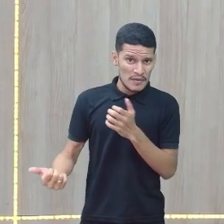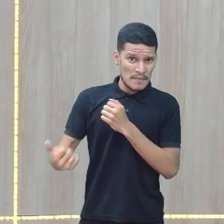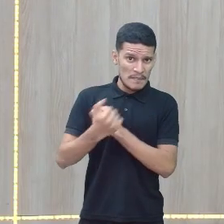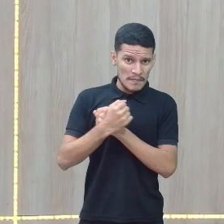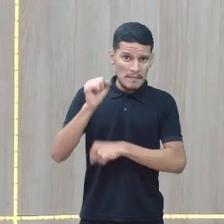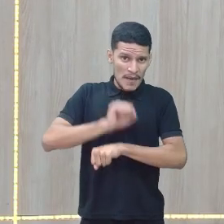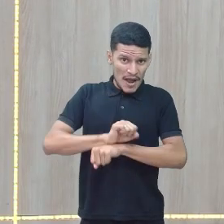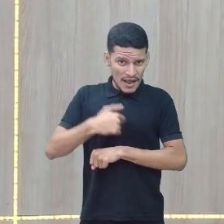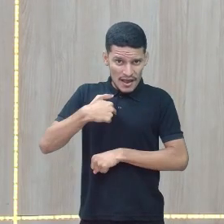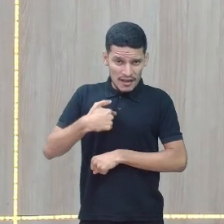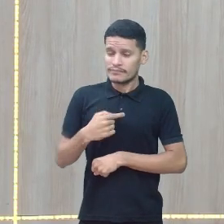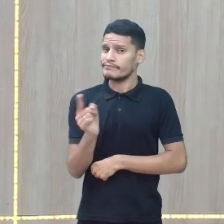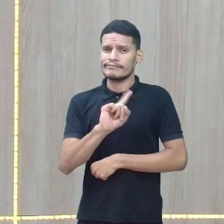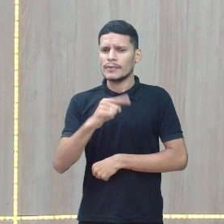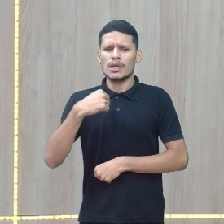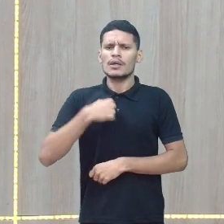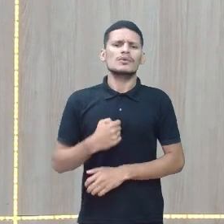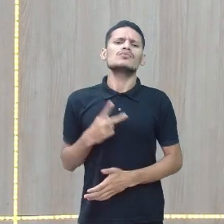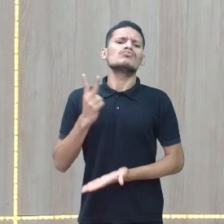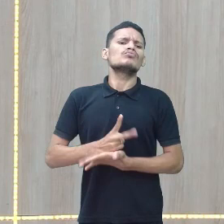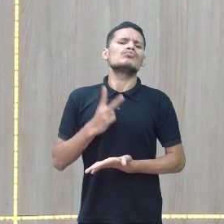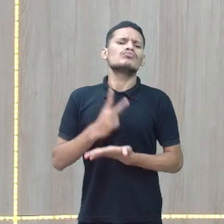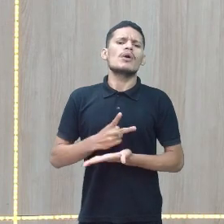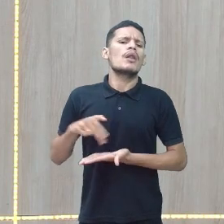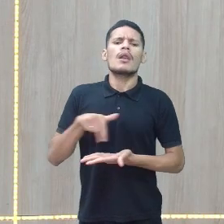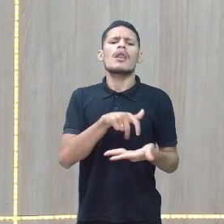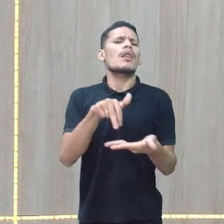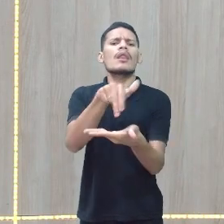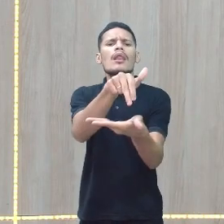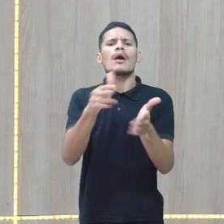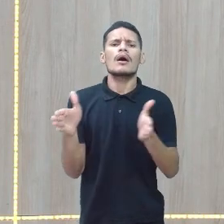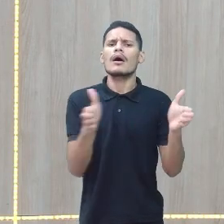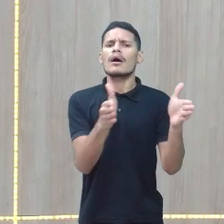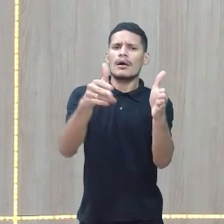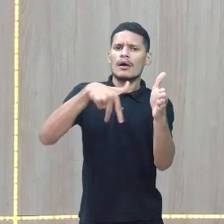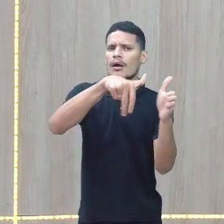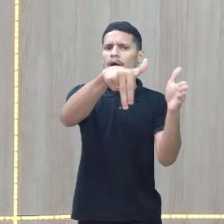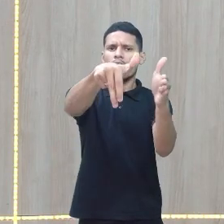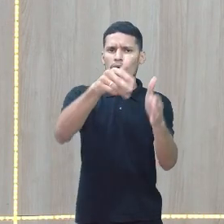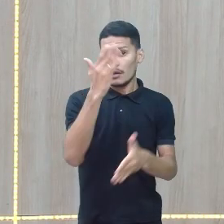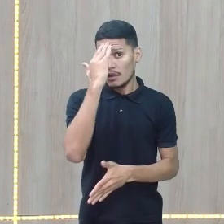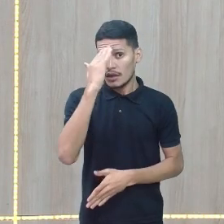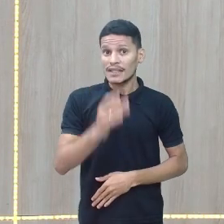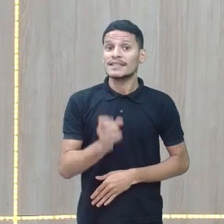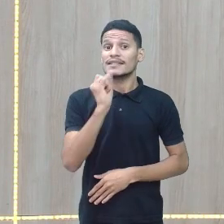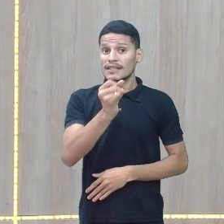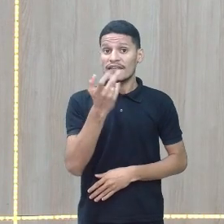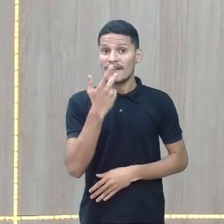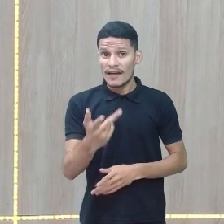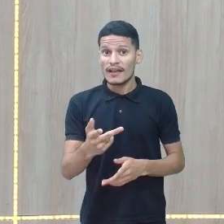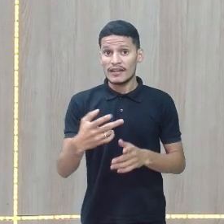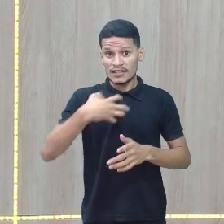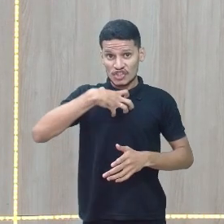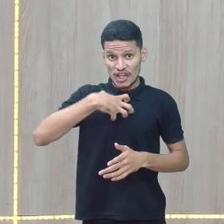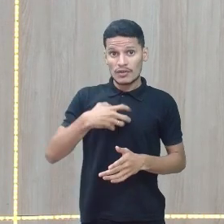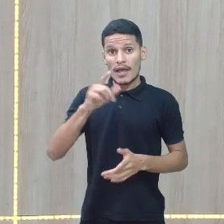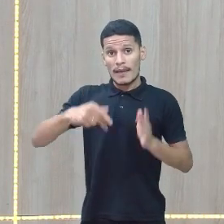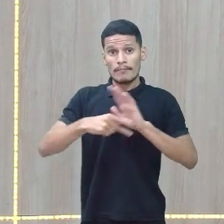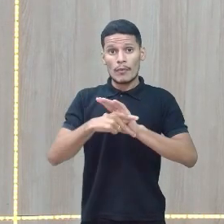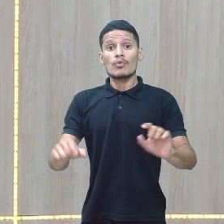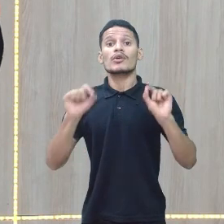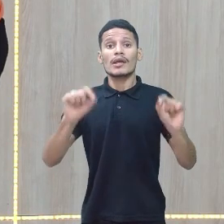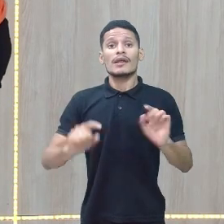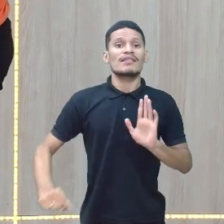Eu não vou ficar sem caminhar na trilha. Quando você fala assim, você está usando um advérbio de